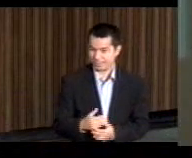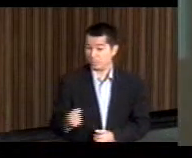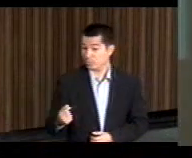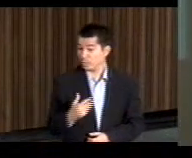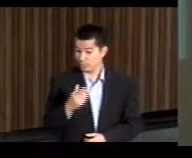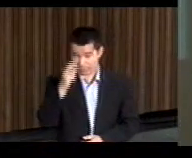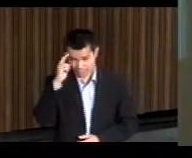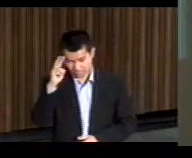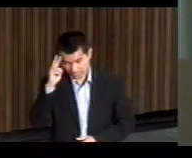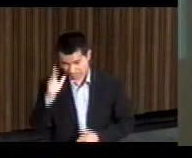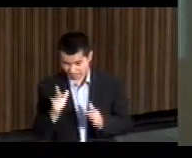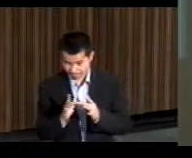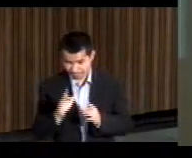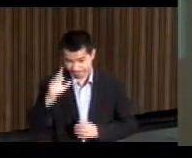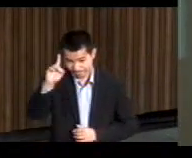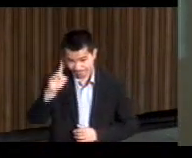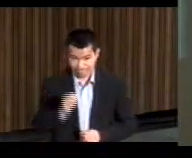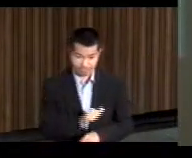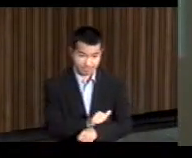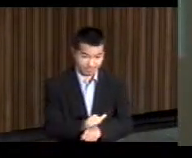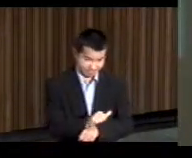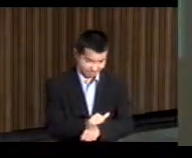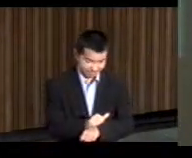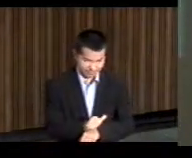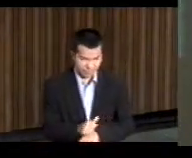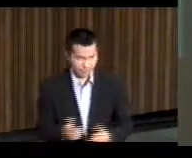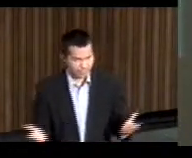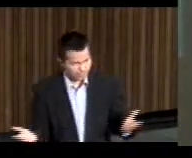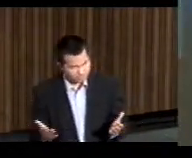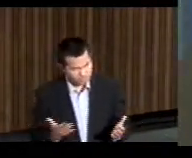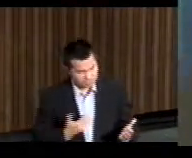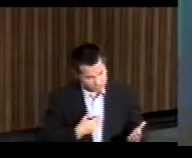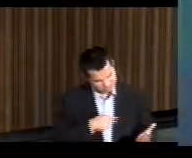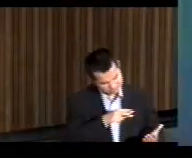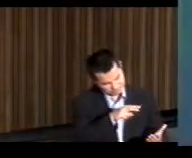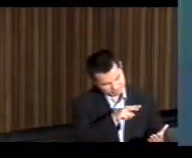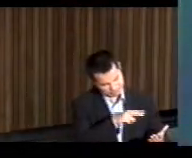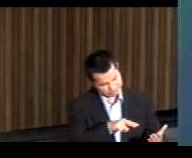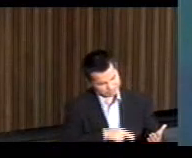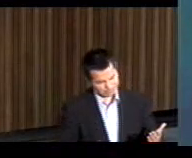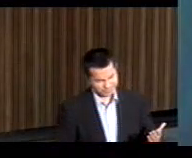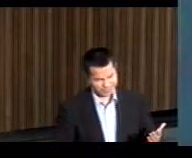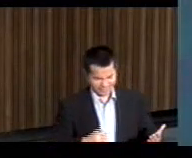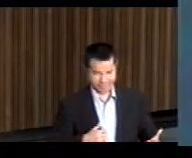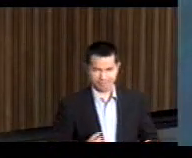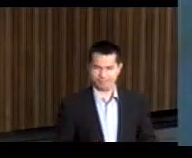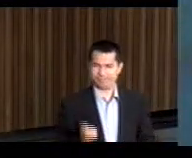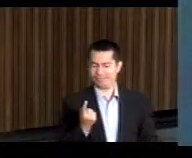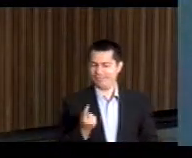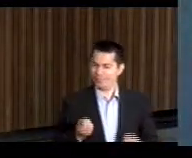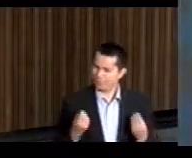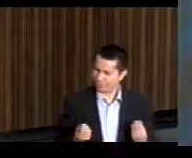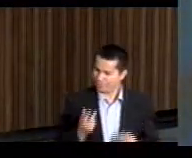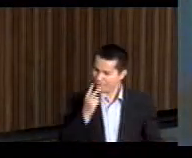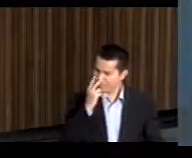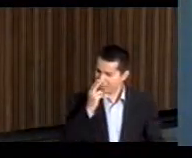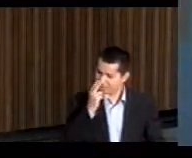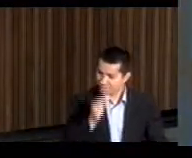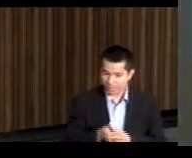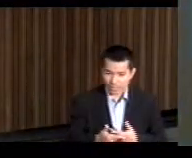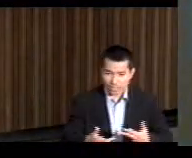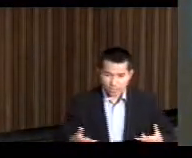E agora, o sentimento que eu tenho ao ler esse texto é de que as coisas haviam